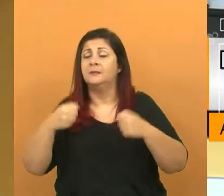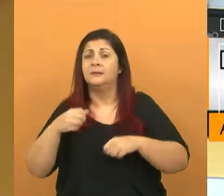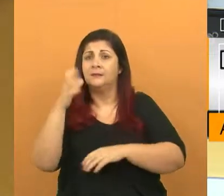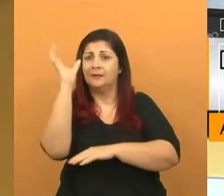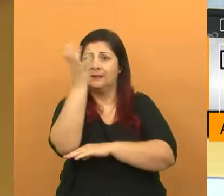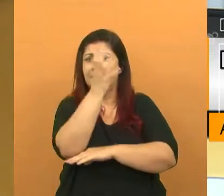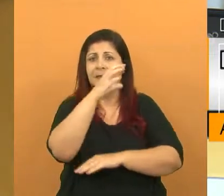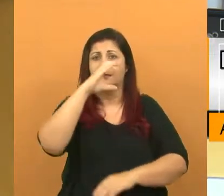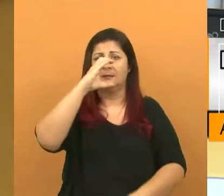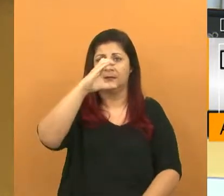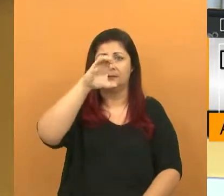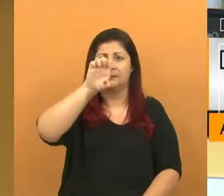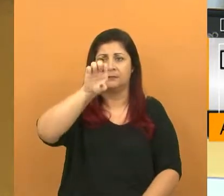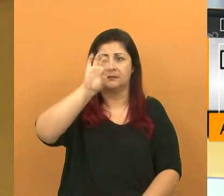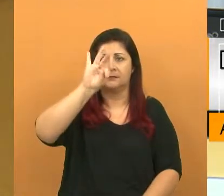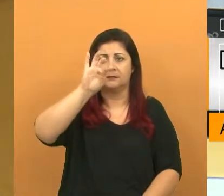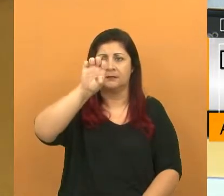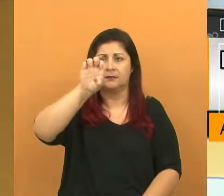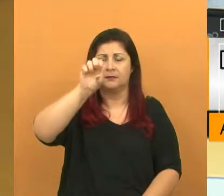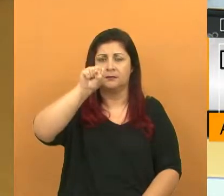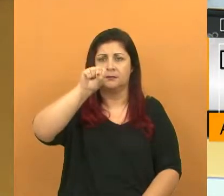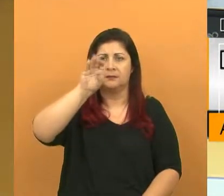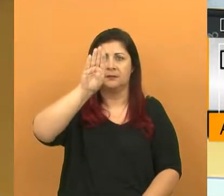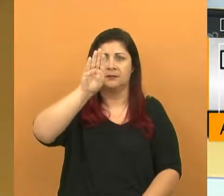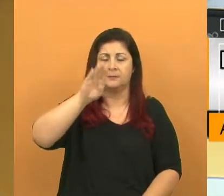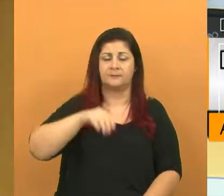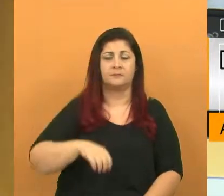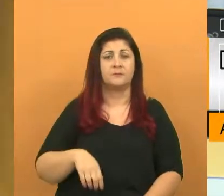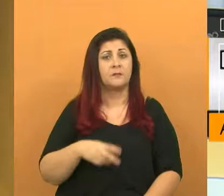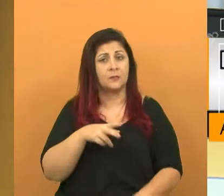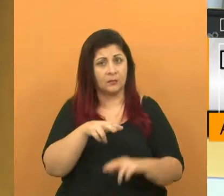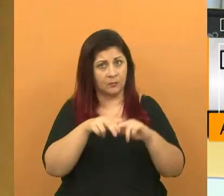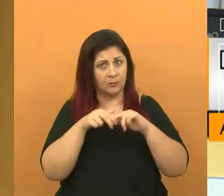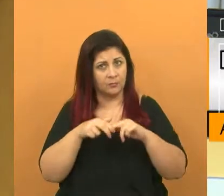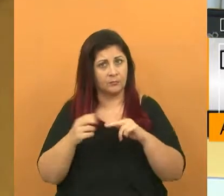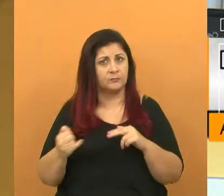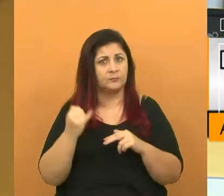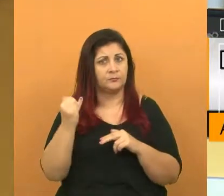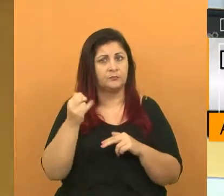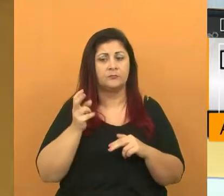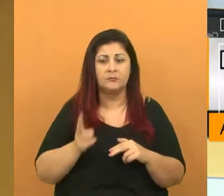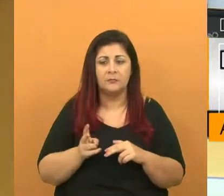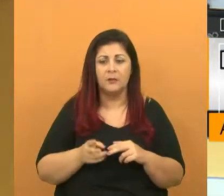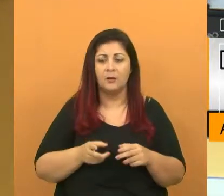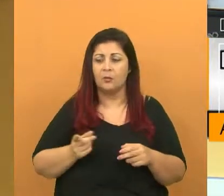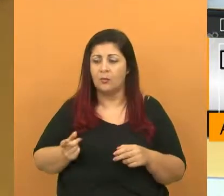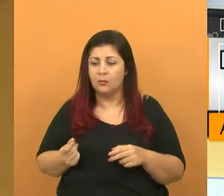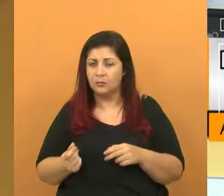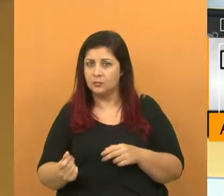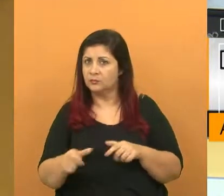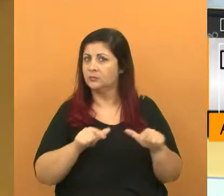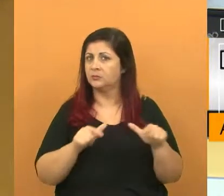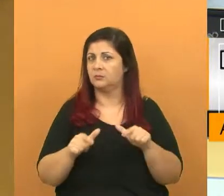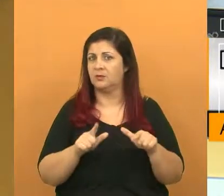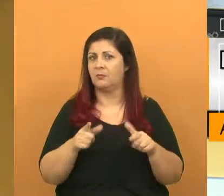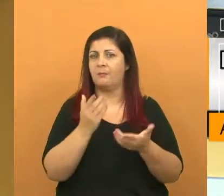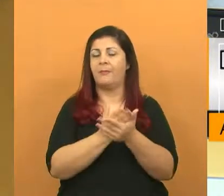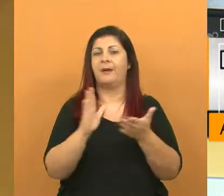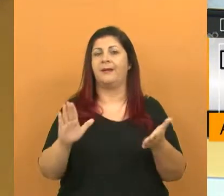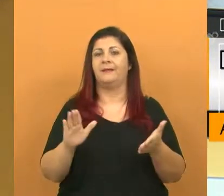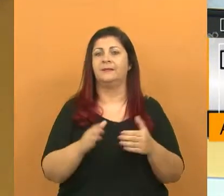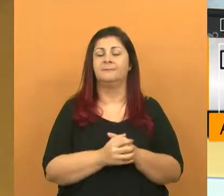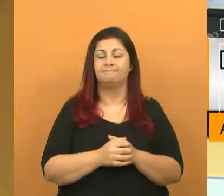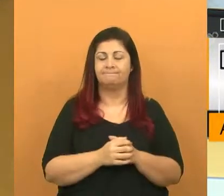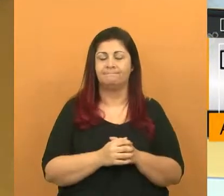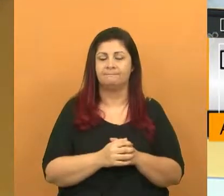cetesb por isso é importante na troca de governo fazer continuidade dessas regularizações e eu